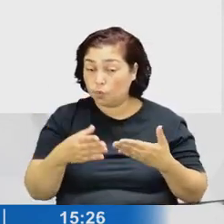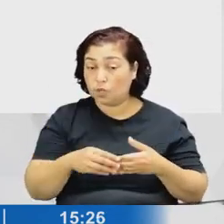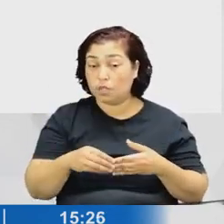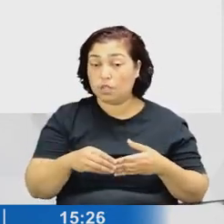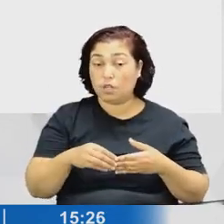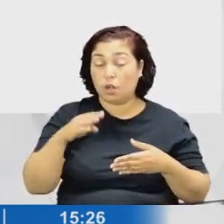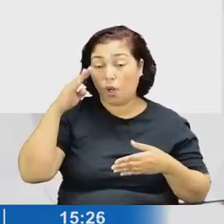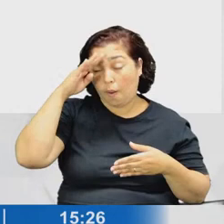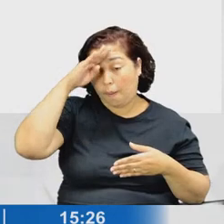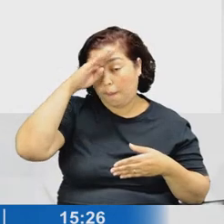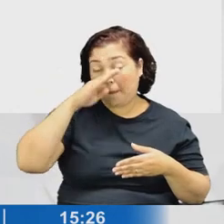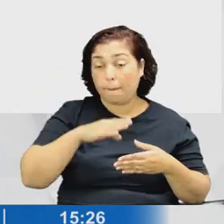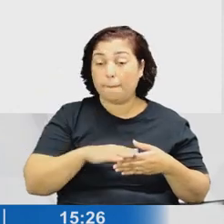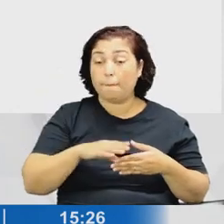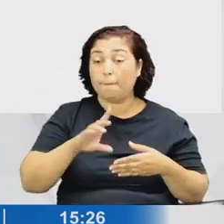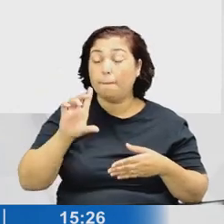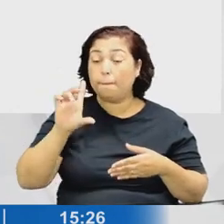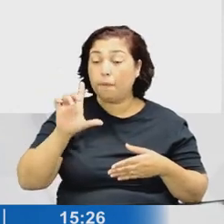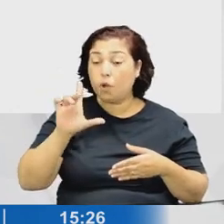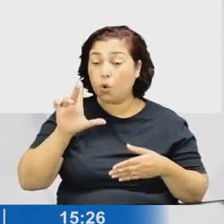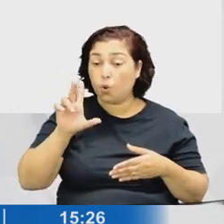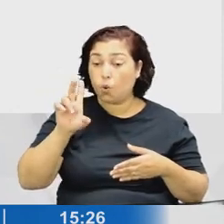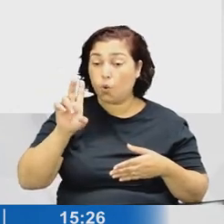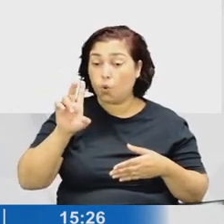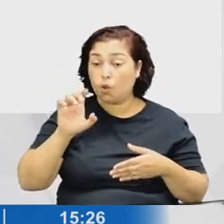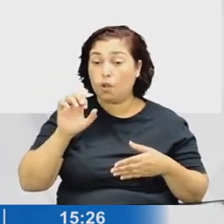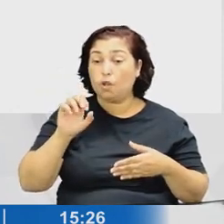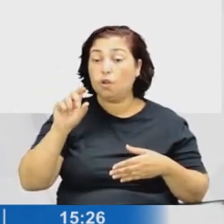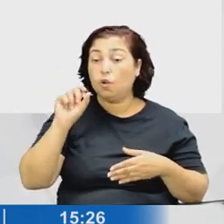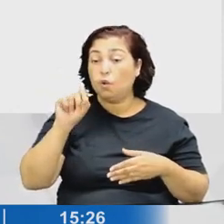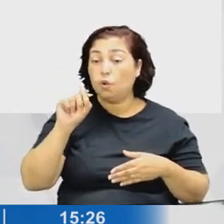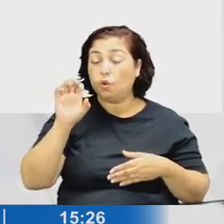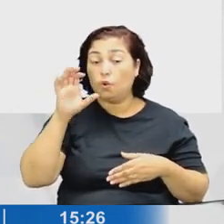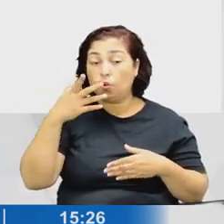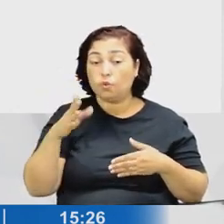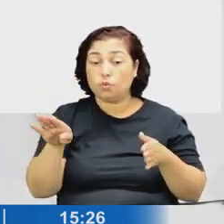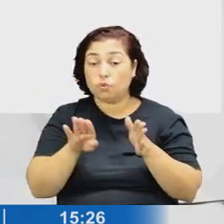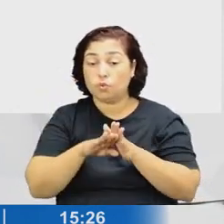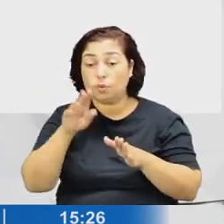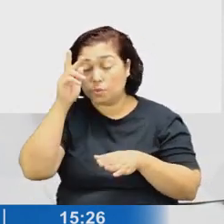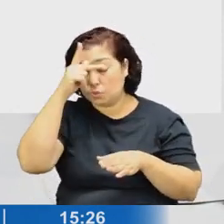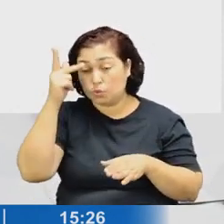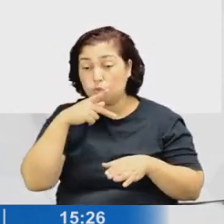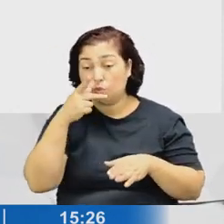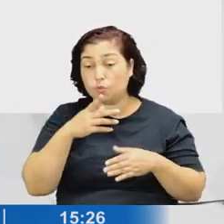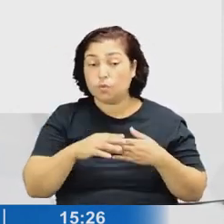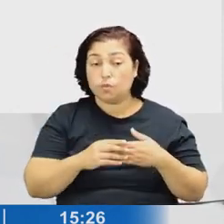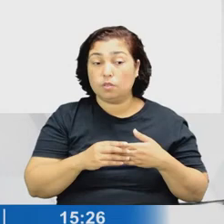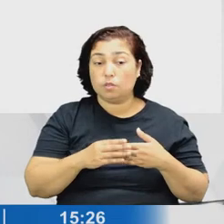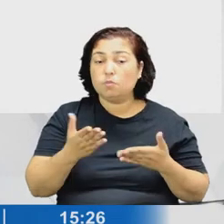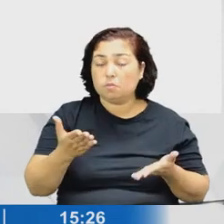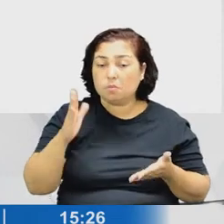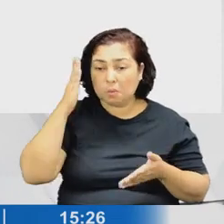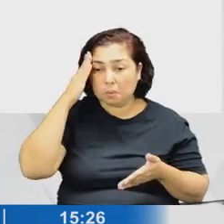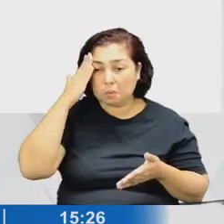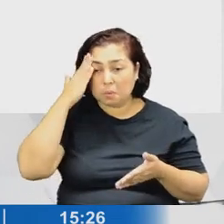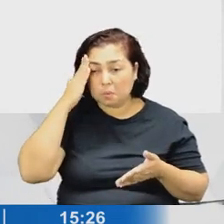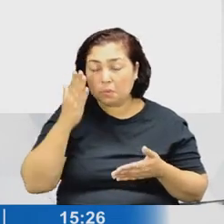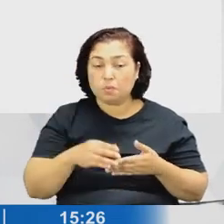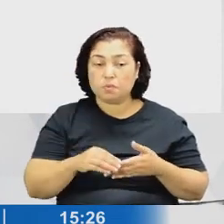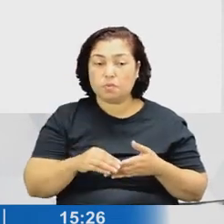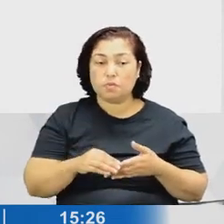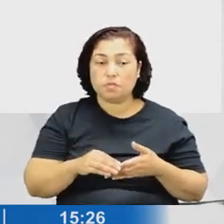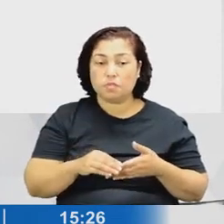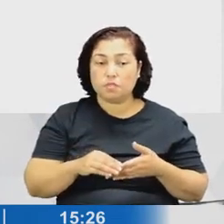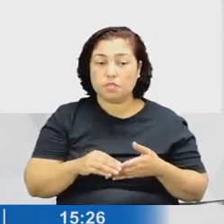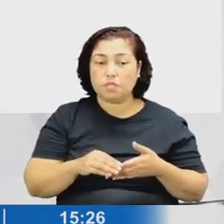que que aconteceu uma vez muito interessante para exemplificar isso chegou um eleitor falou assim tá bom eu entendi sua posição sobre o